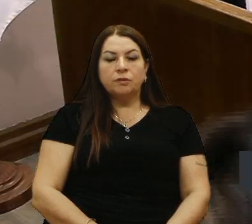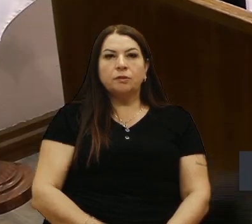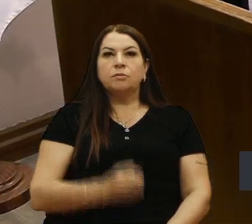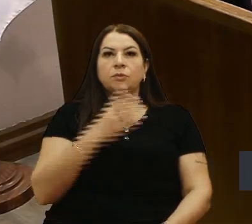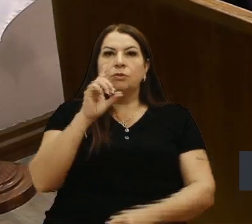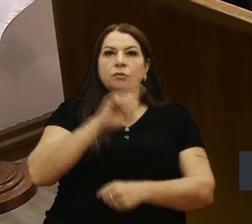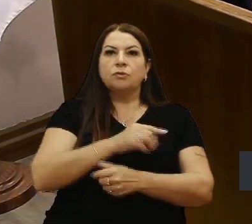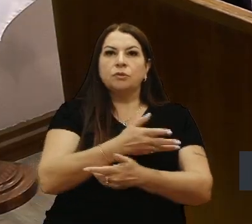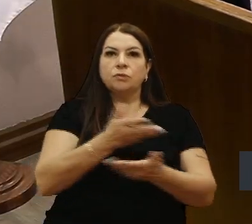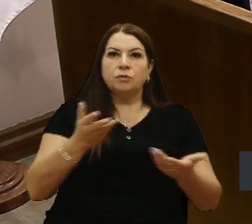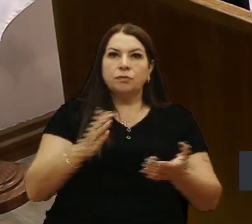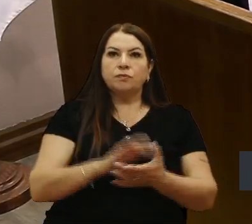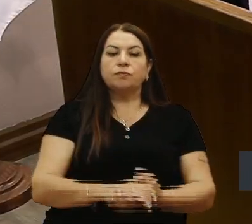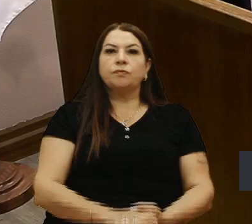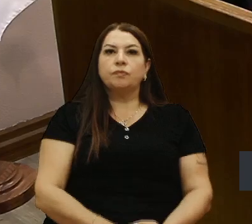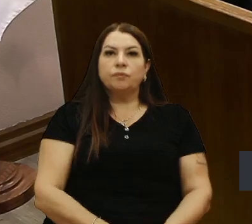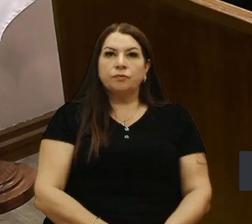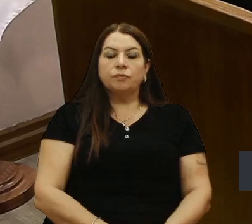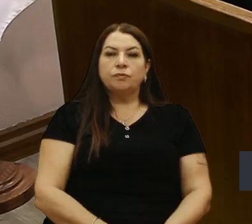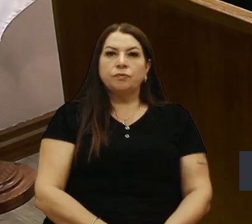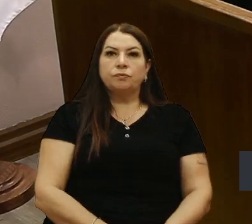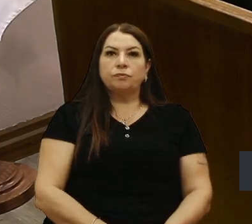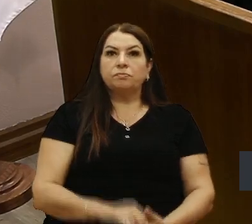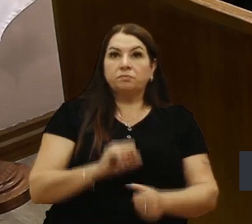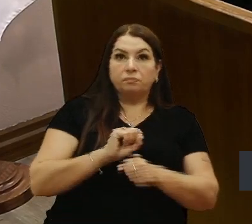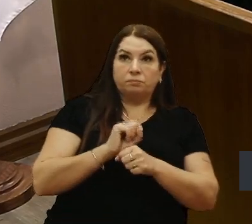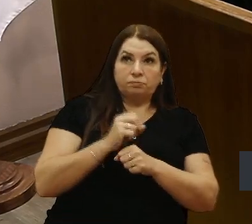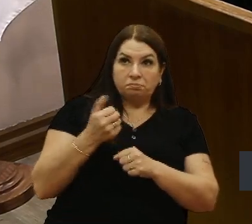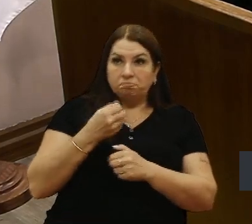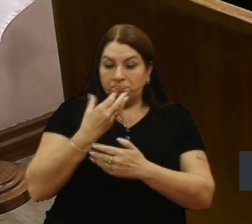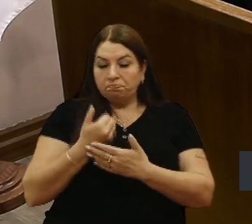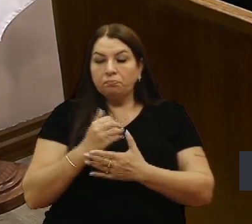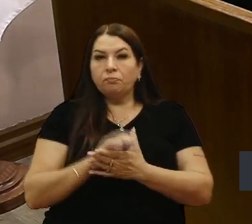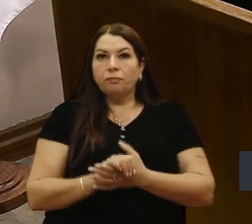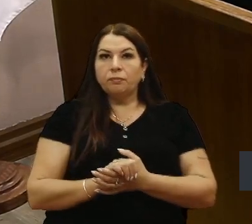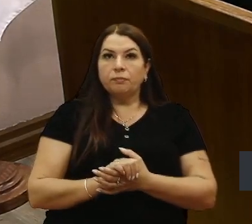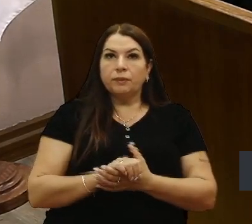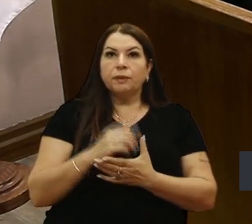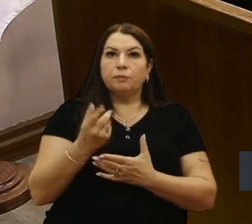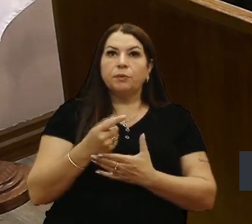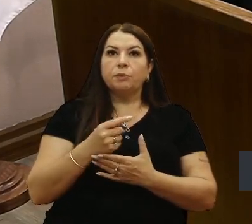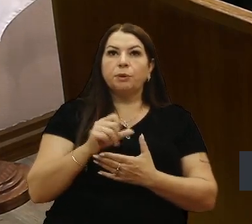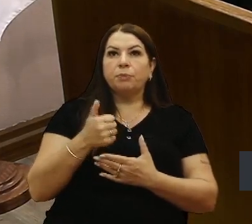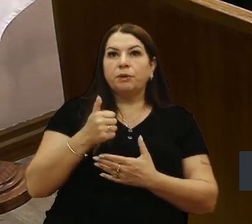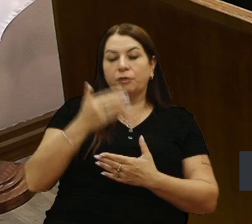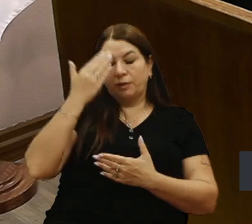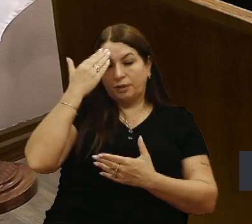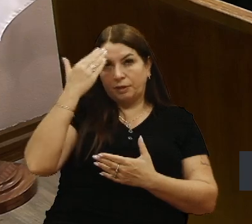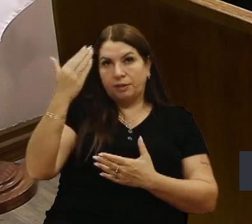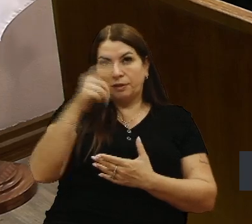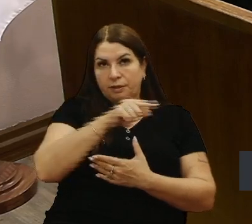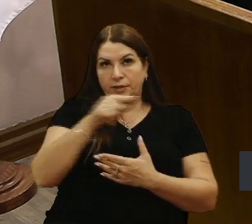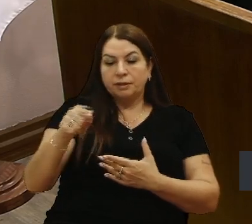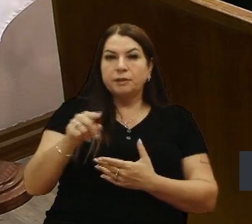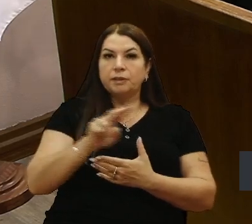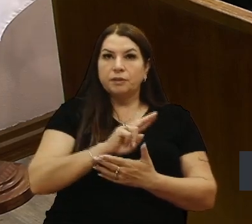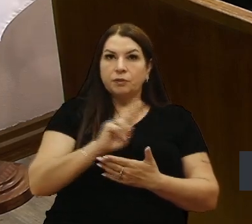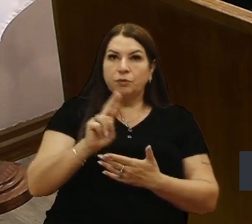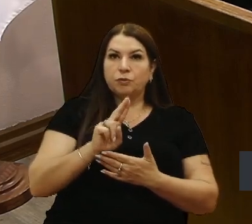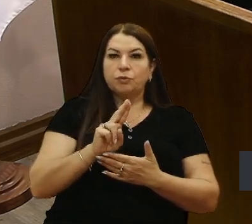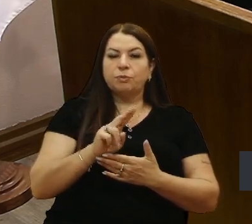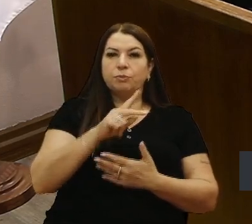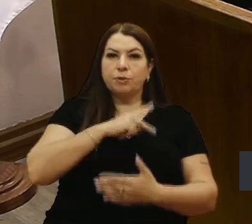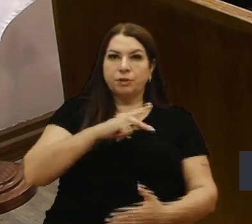Bom dia a todos. Espero que estejam todos bem. Primeiramente, quero agradecer aqui, em nome do